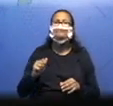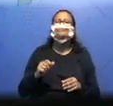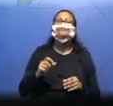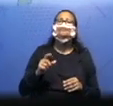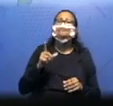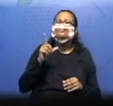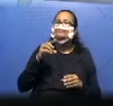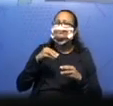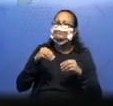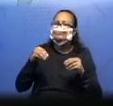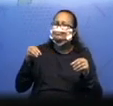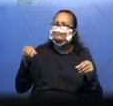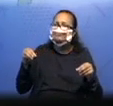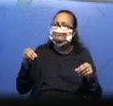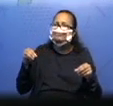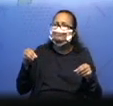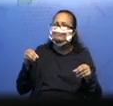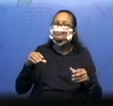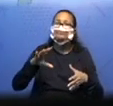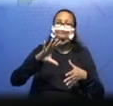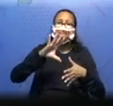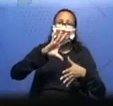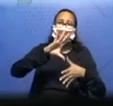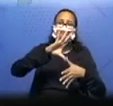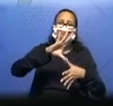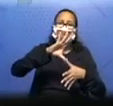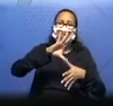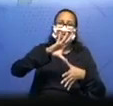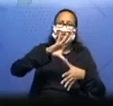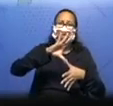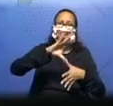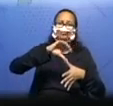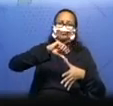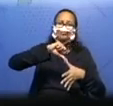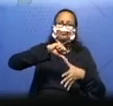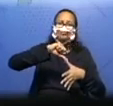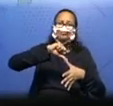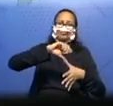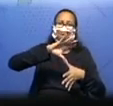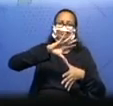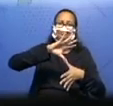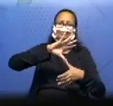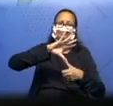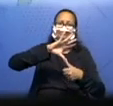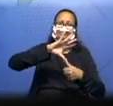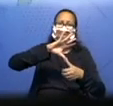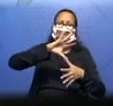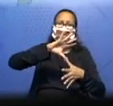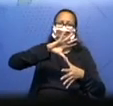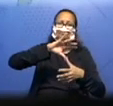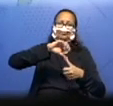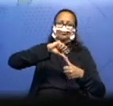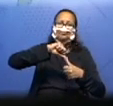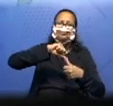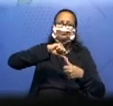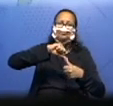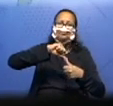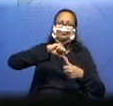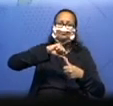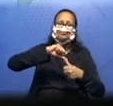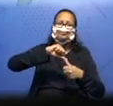América do Sul, onde nós vivemos, onde está o Brasil, América do Norte e América Central.